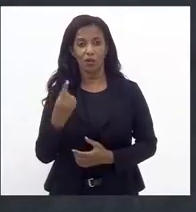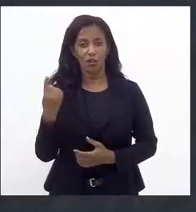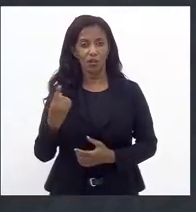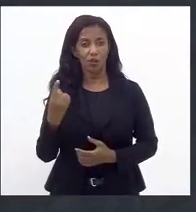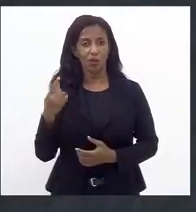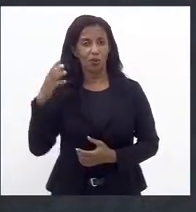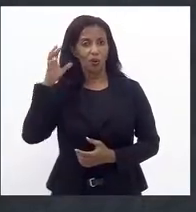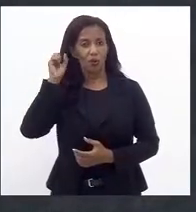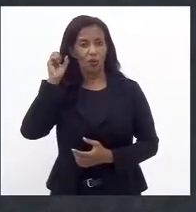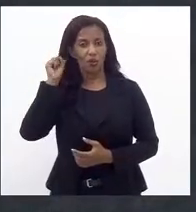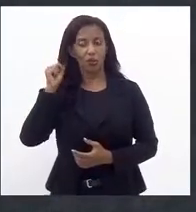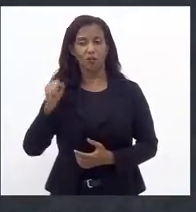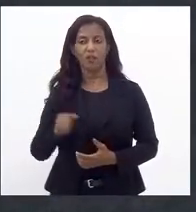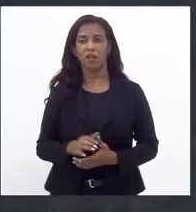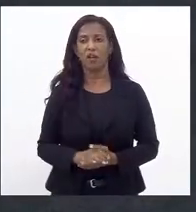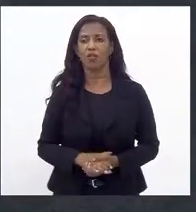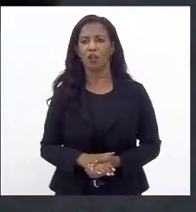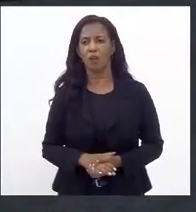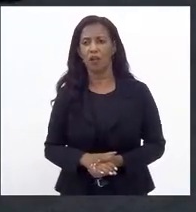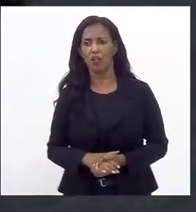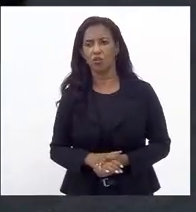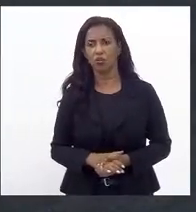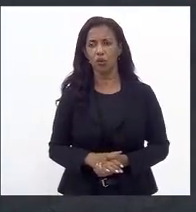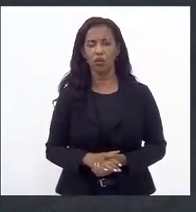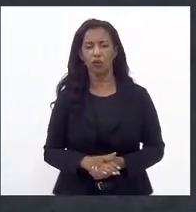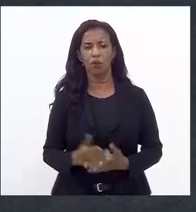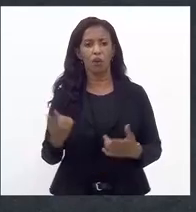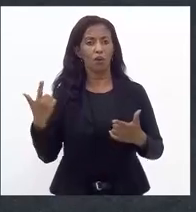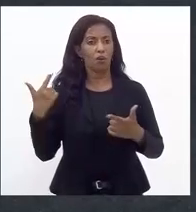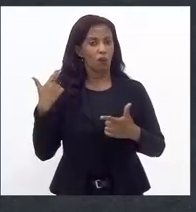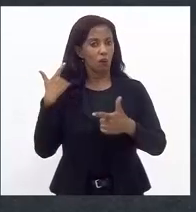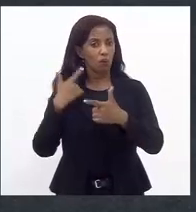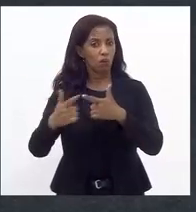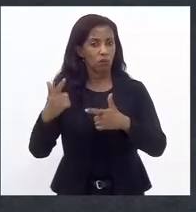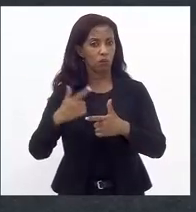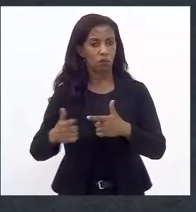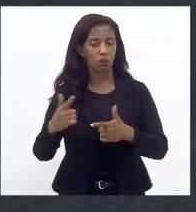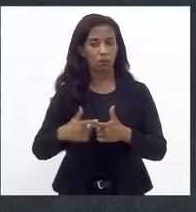aqui hoje o presidente Perón insanidade